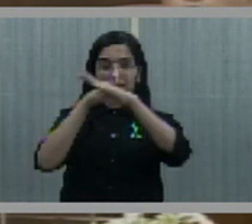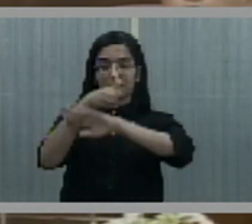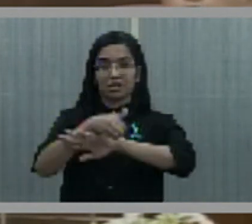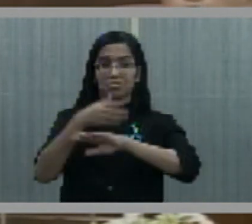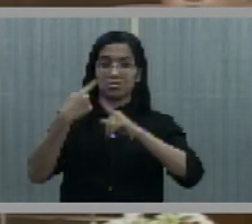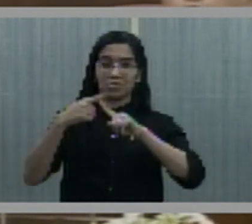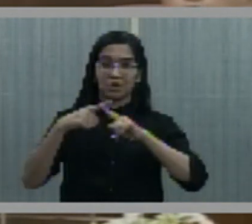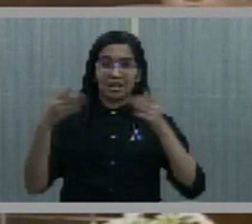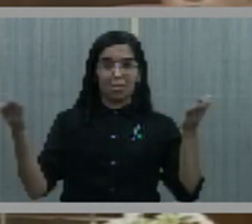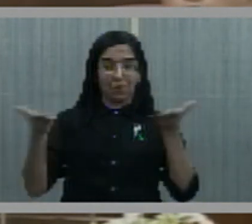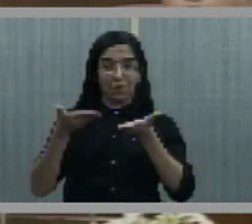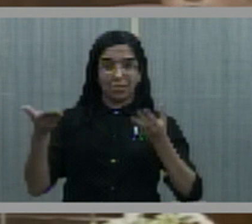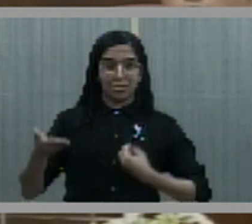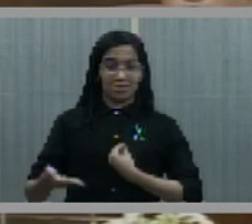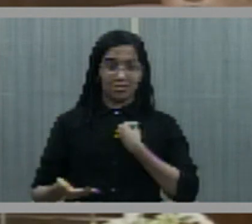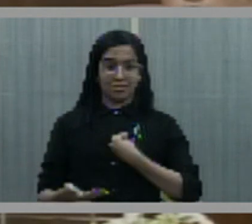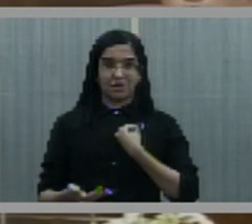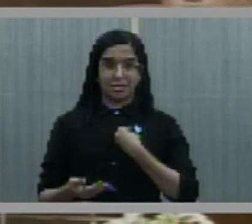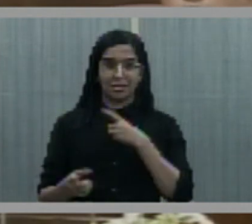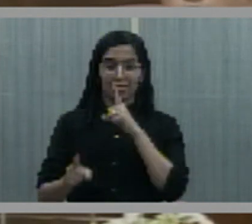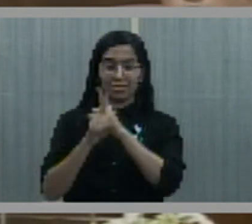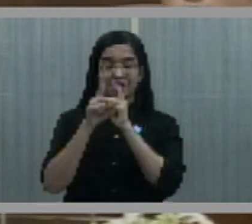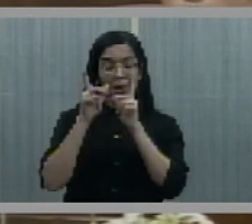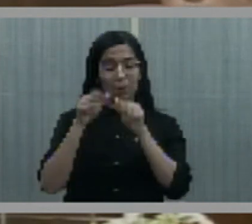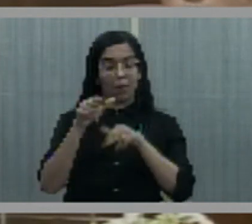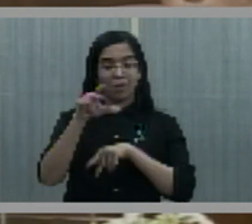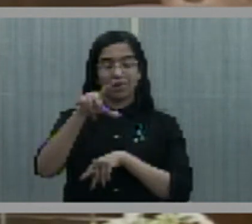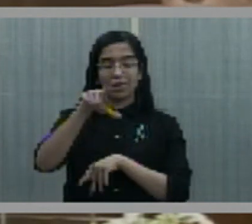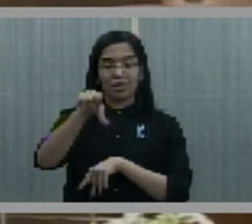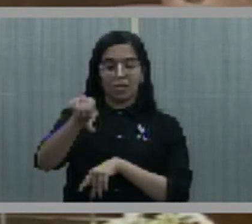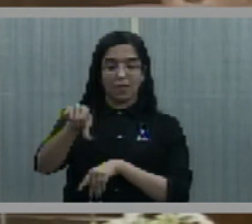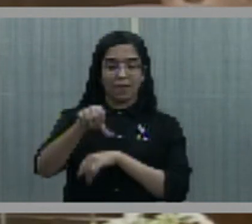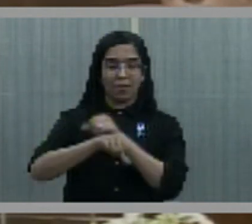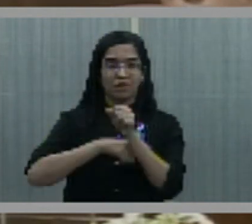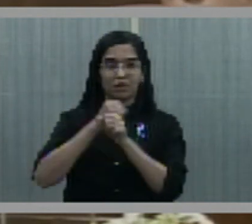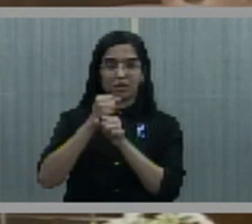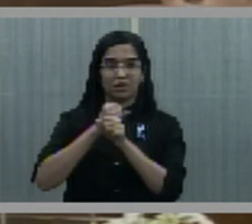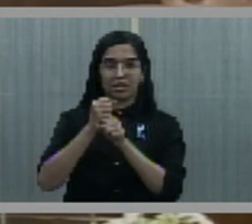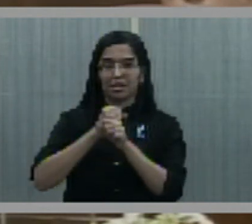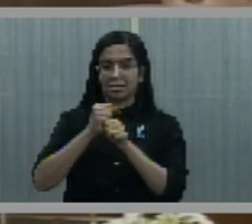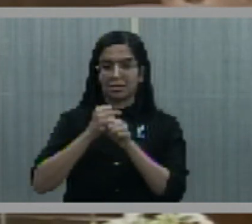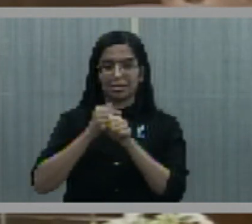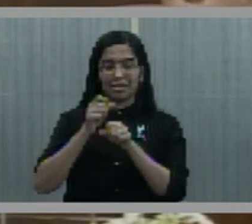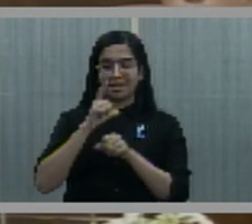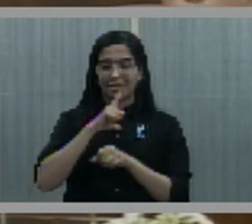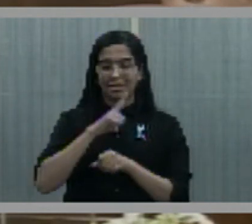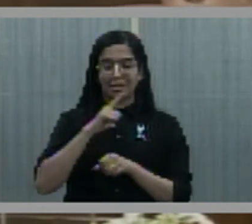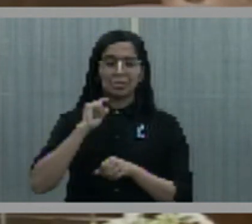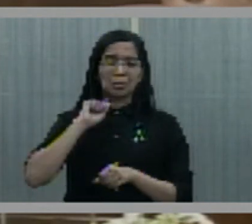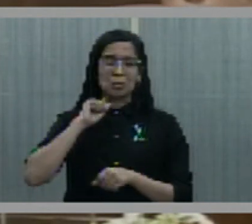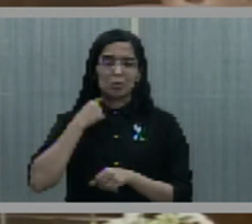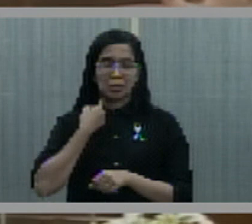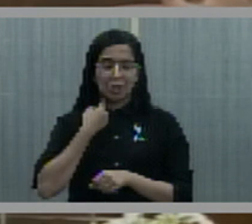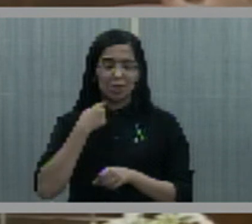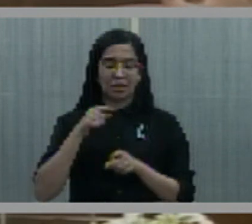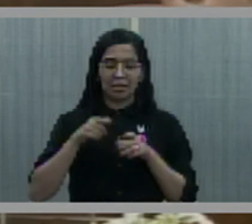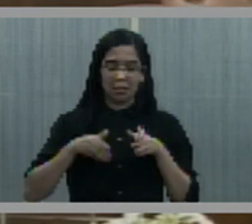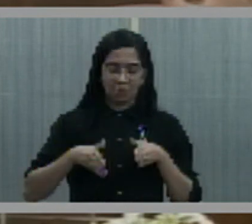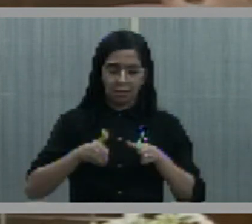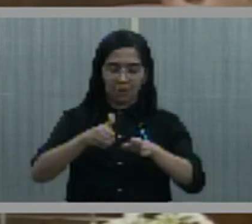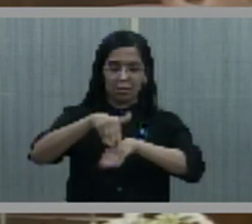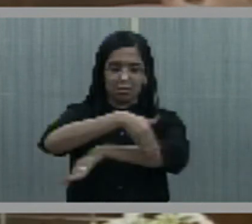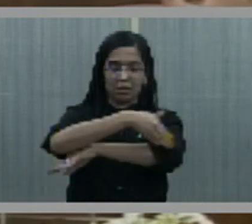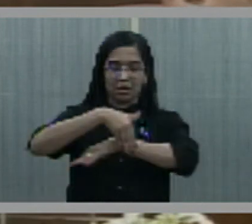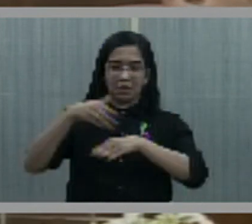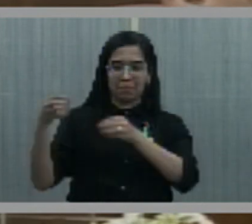existe hoje é o que encontrei há 9 anos atrás, né? Um pedaço de pista com um pouco de lama, um desvio do posto